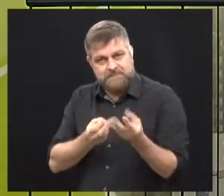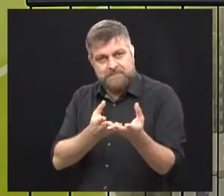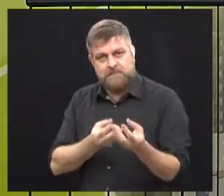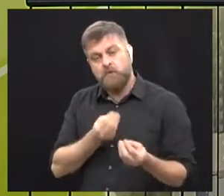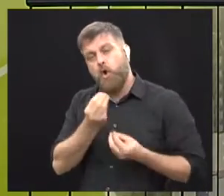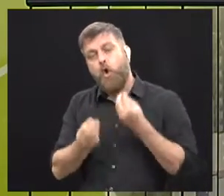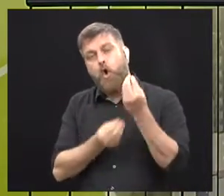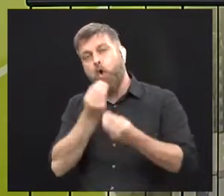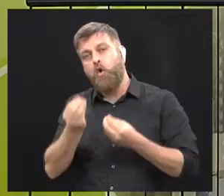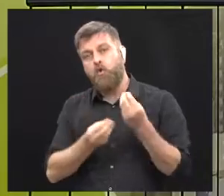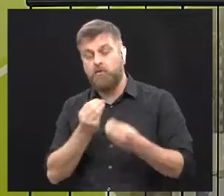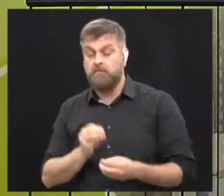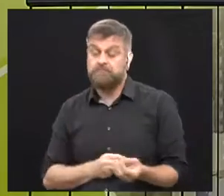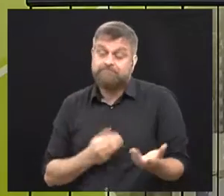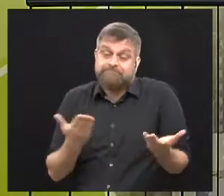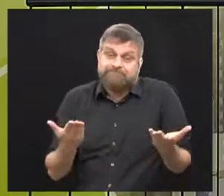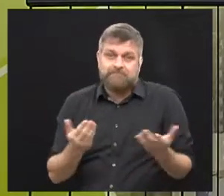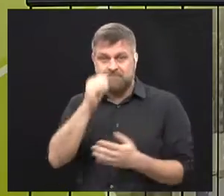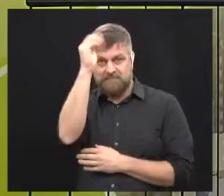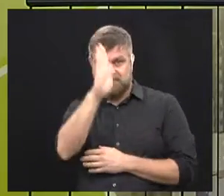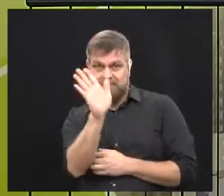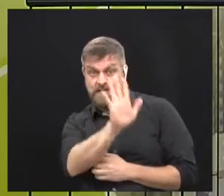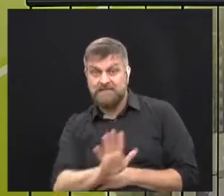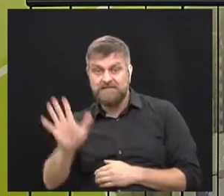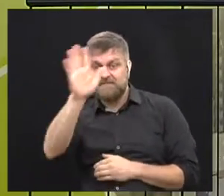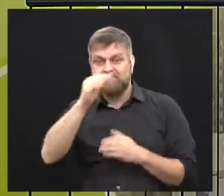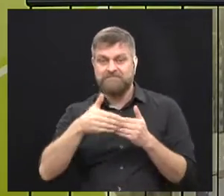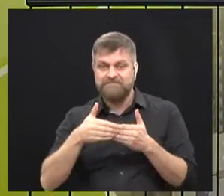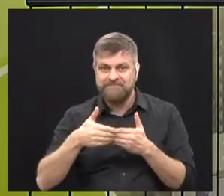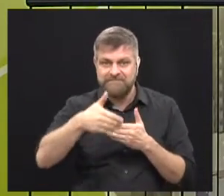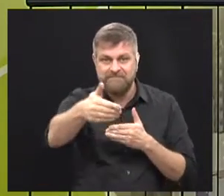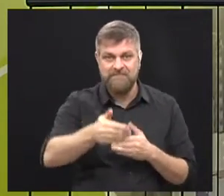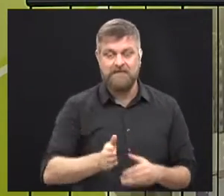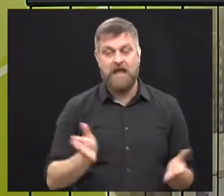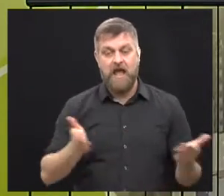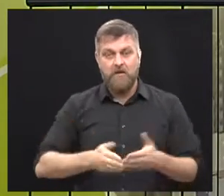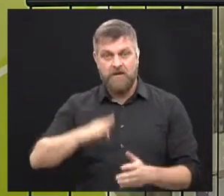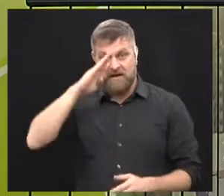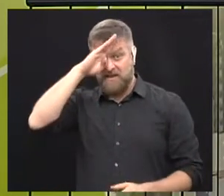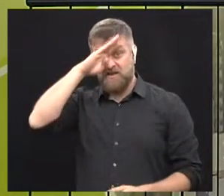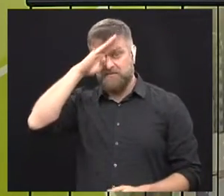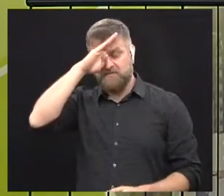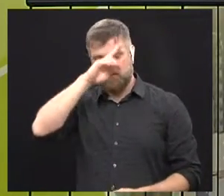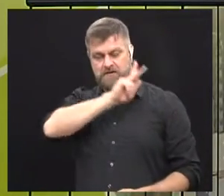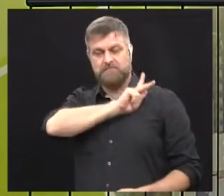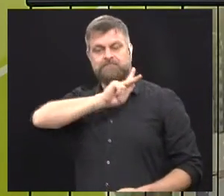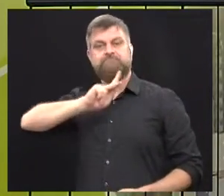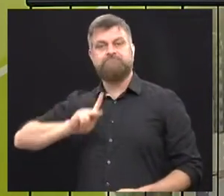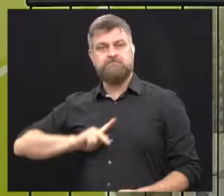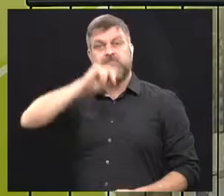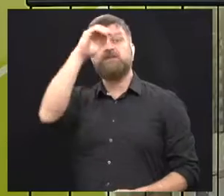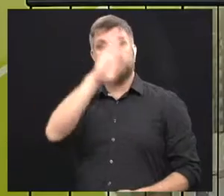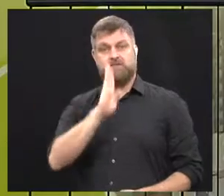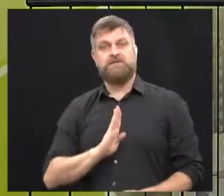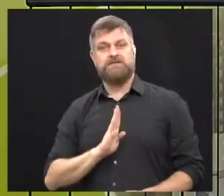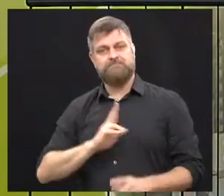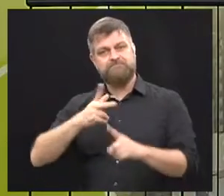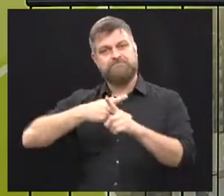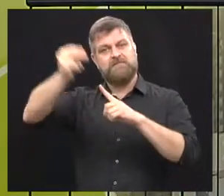de como será, como fica o panorama do Brasil agora que Jair Messias Bolsonaro foi eleito presidente do